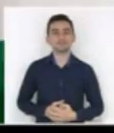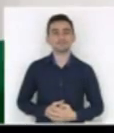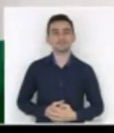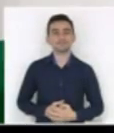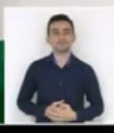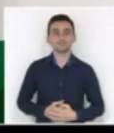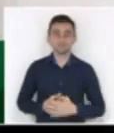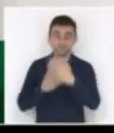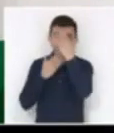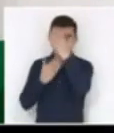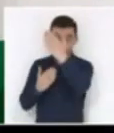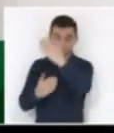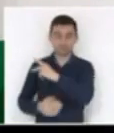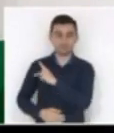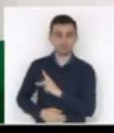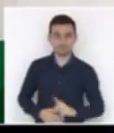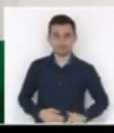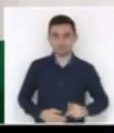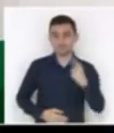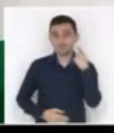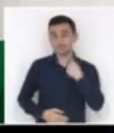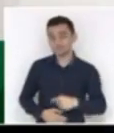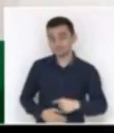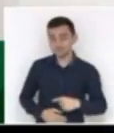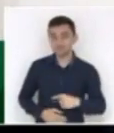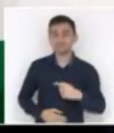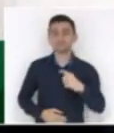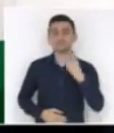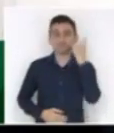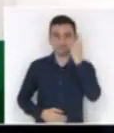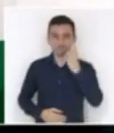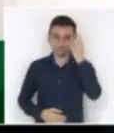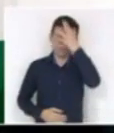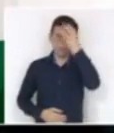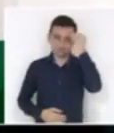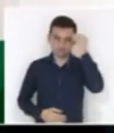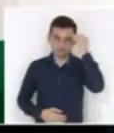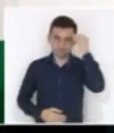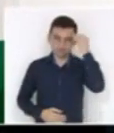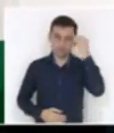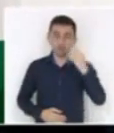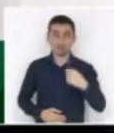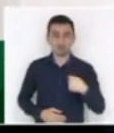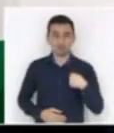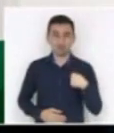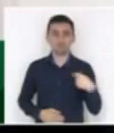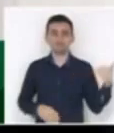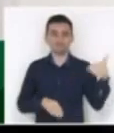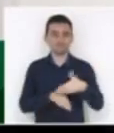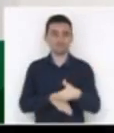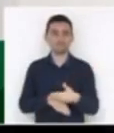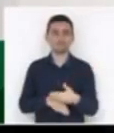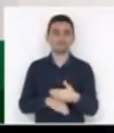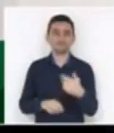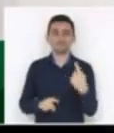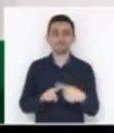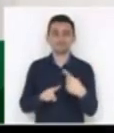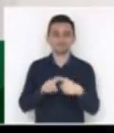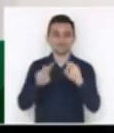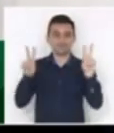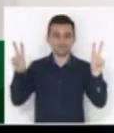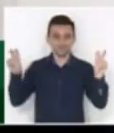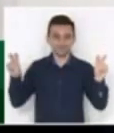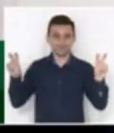Obrigado, presidente Silvio Drevec. Obrigado, deputada Luciane. Até o motivo que me traz aqui hoje é para falar sobre um assunto que nós